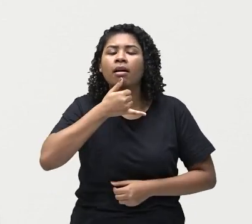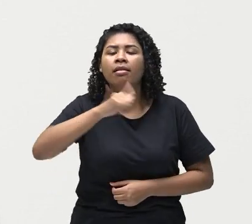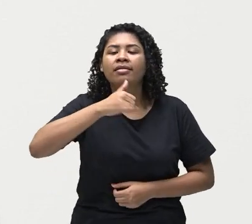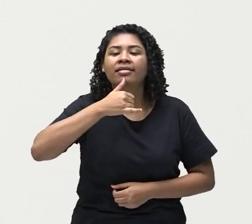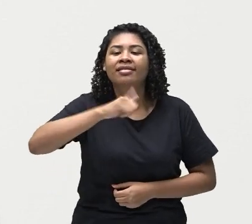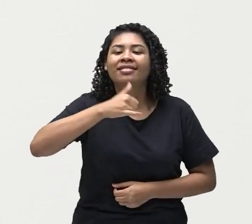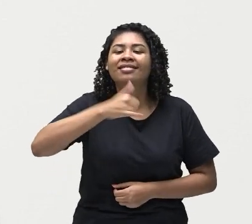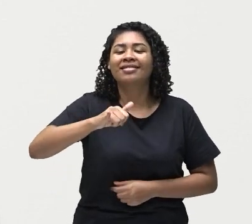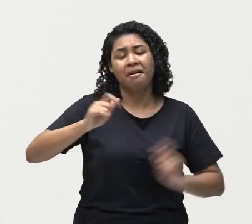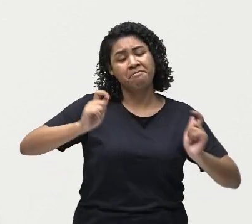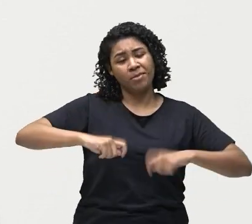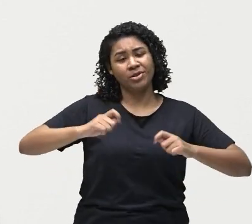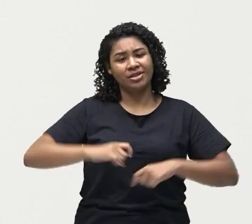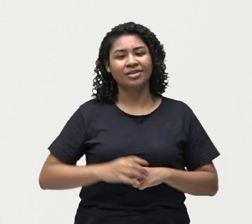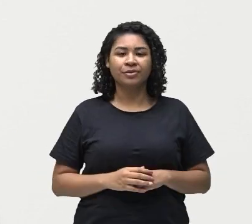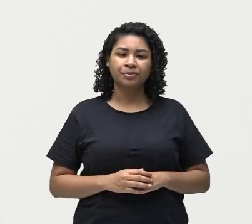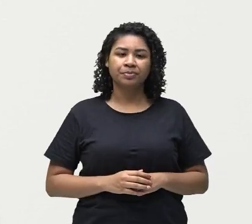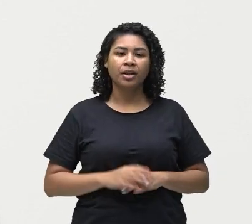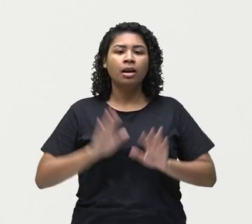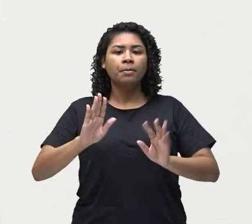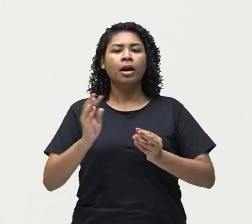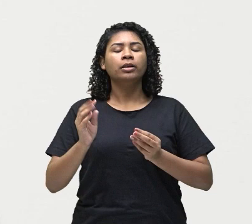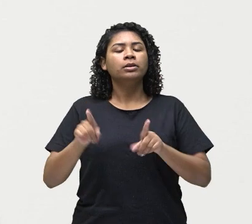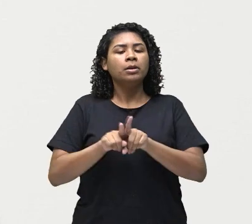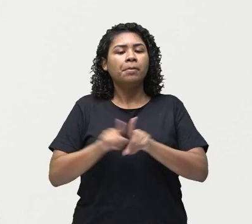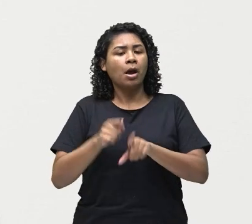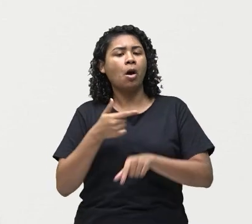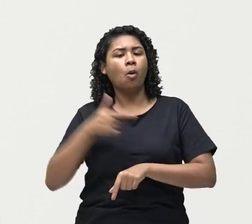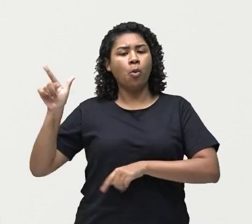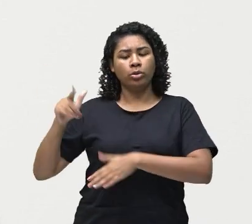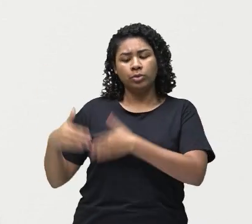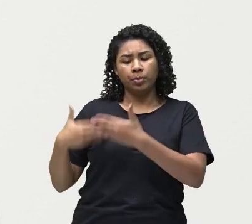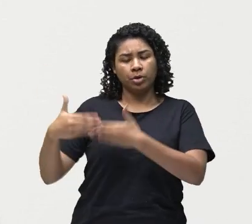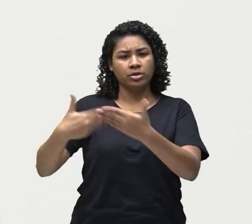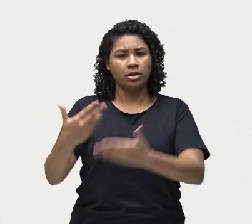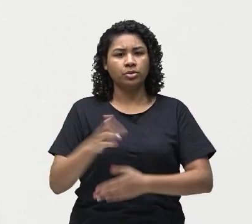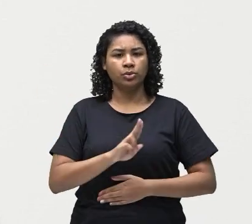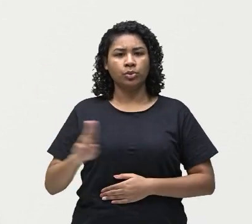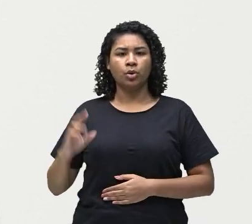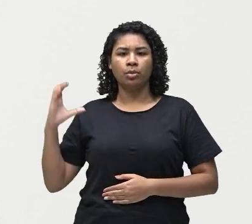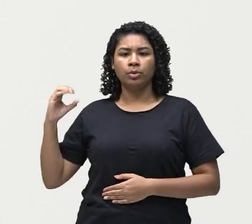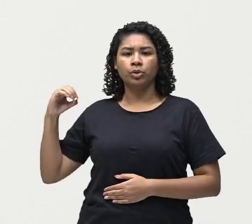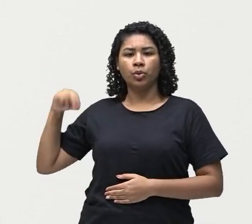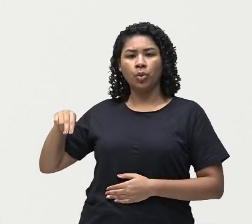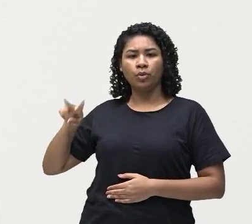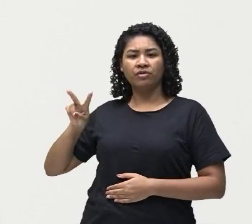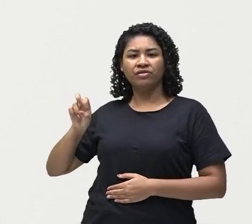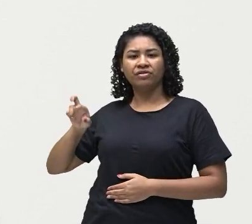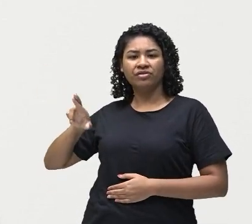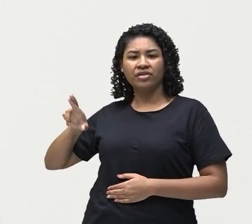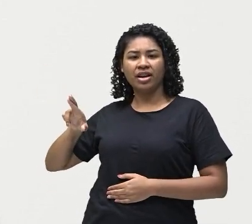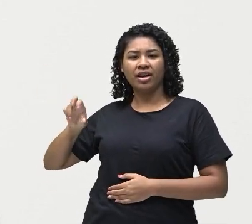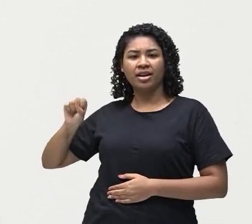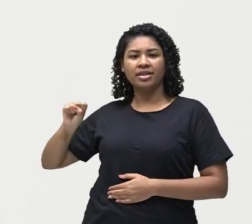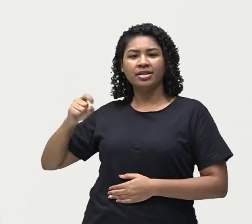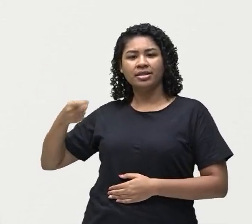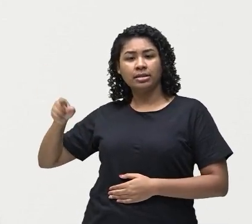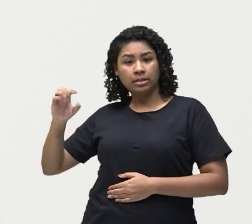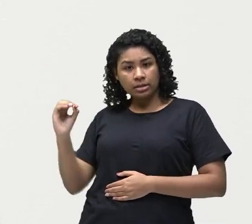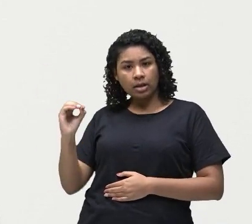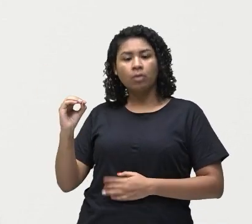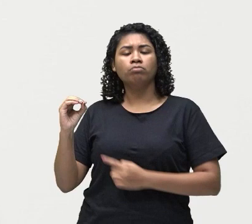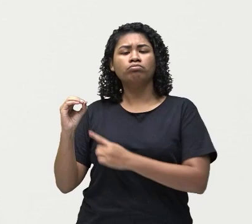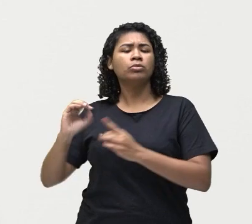E aí o processo de conversão ele se dá através de ciclos termodinâmicos né que